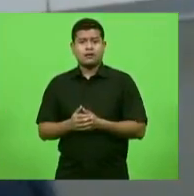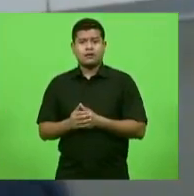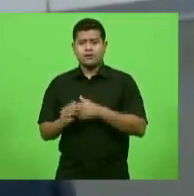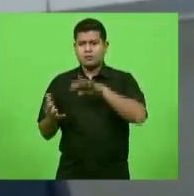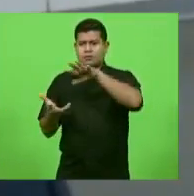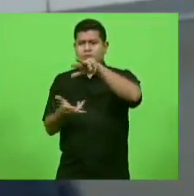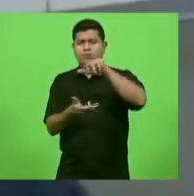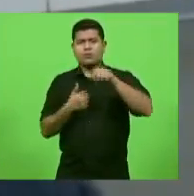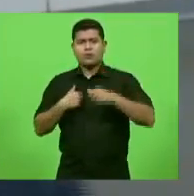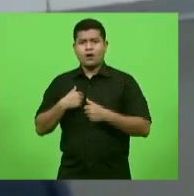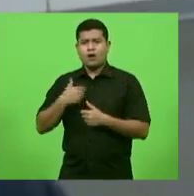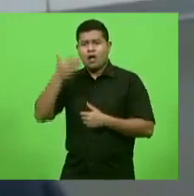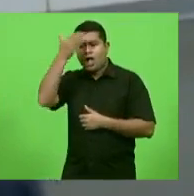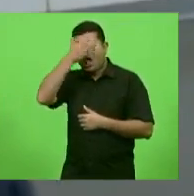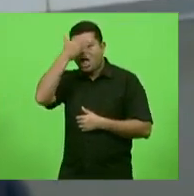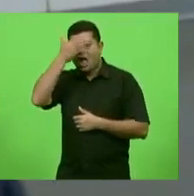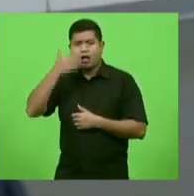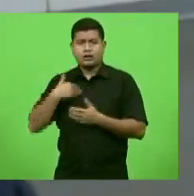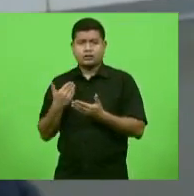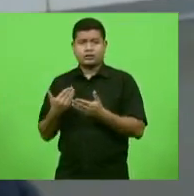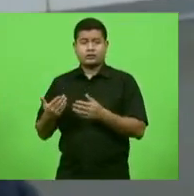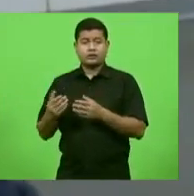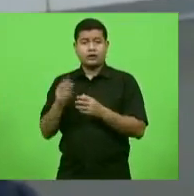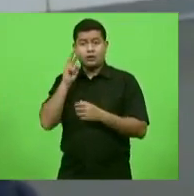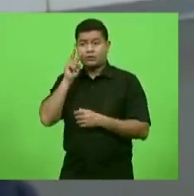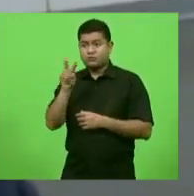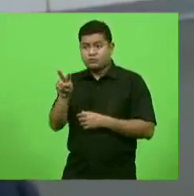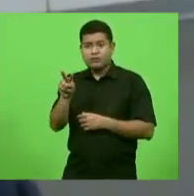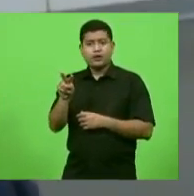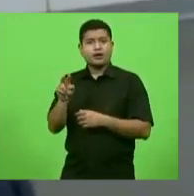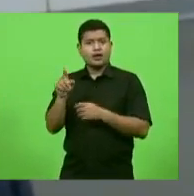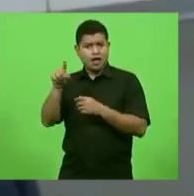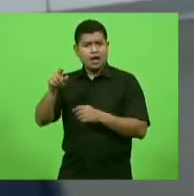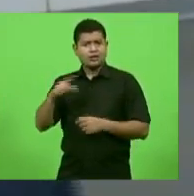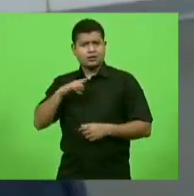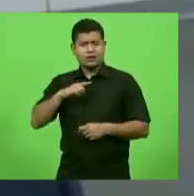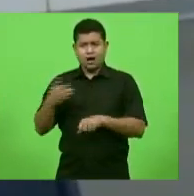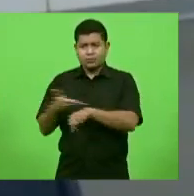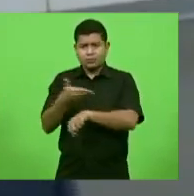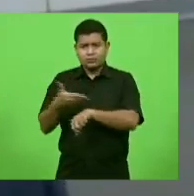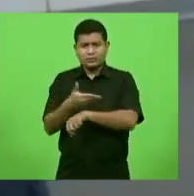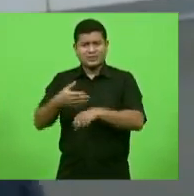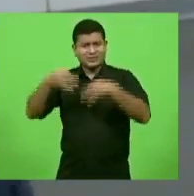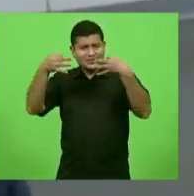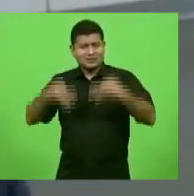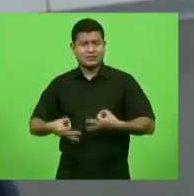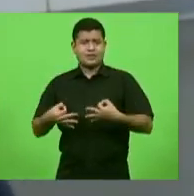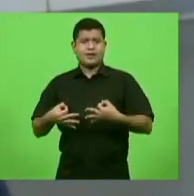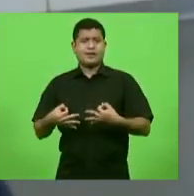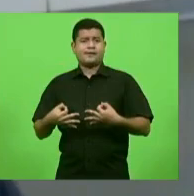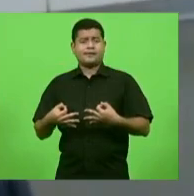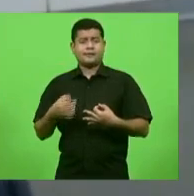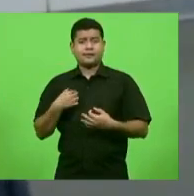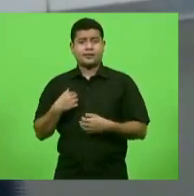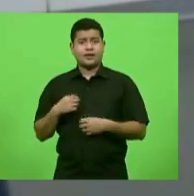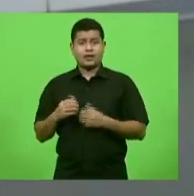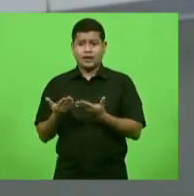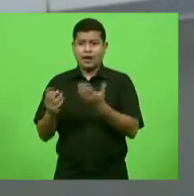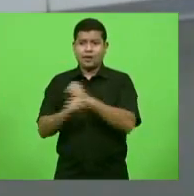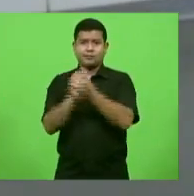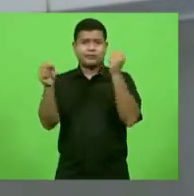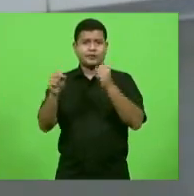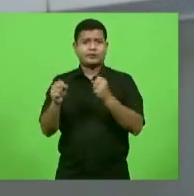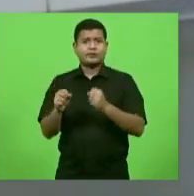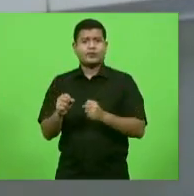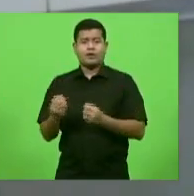não vislumbrar a direta participação do governador? E a absurda situação do hospital de campanha,